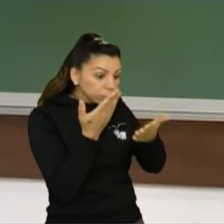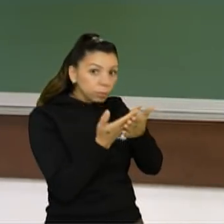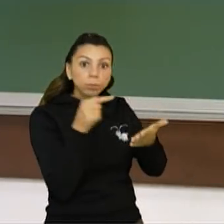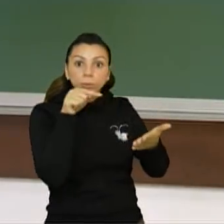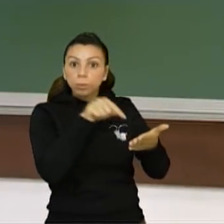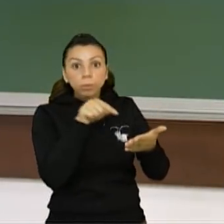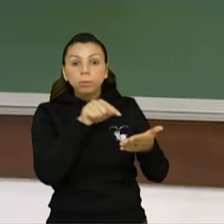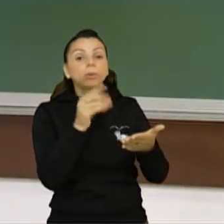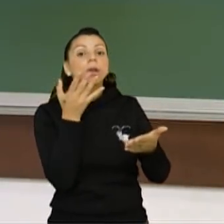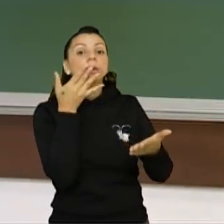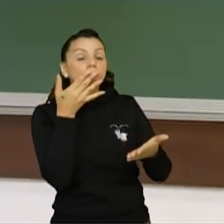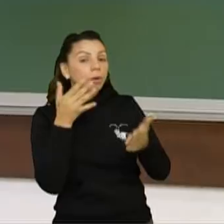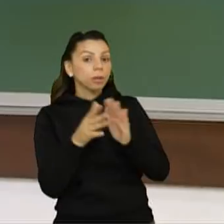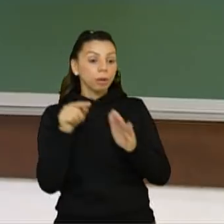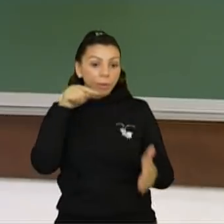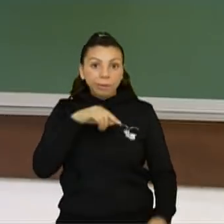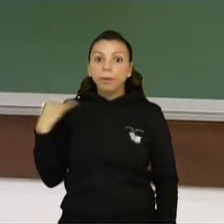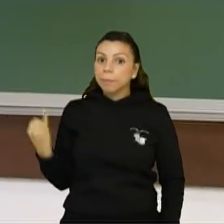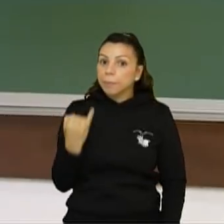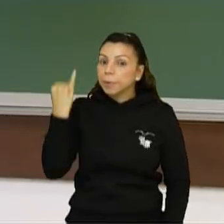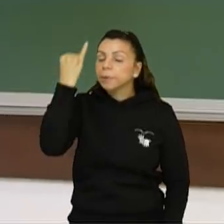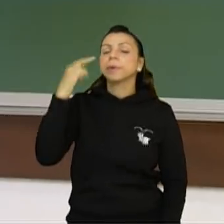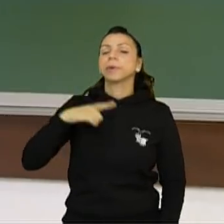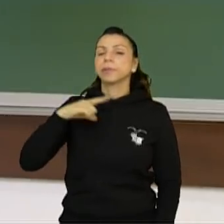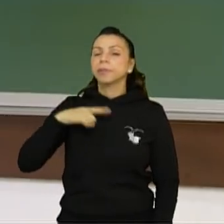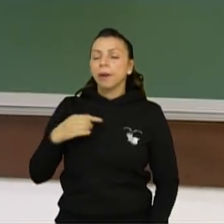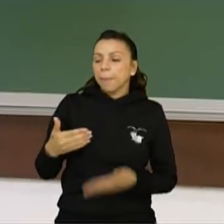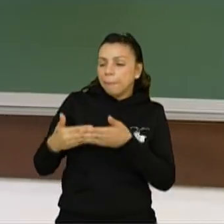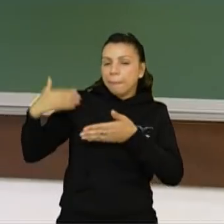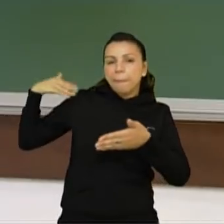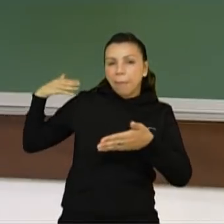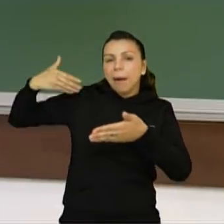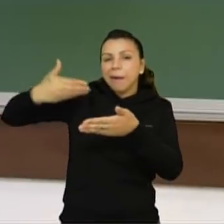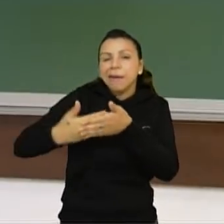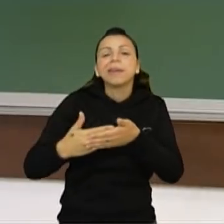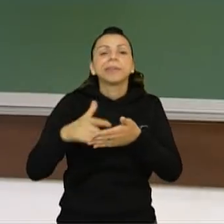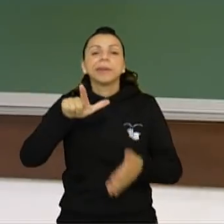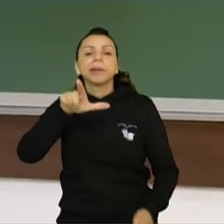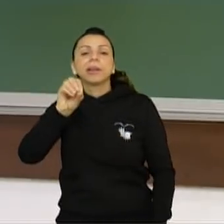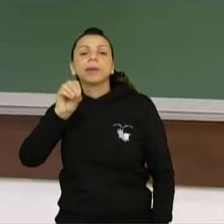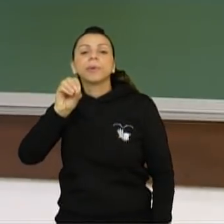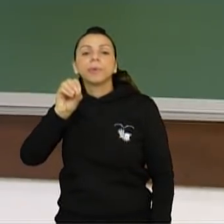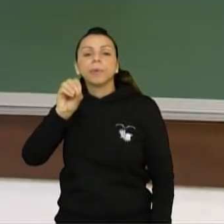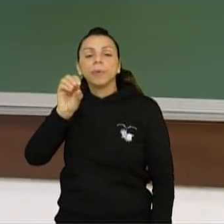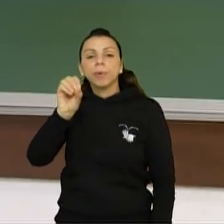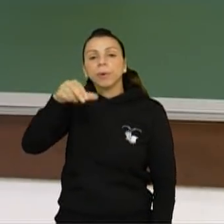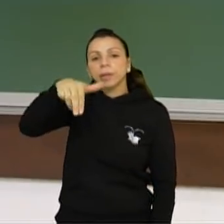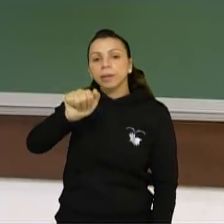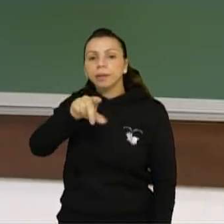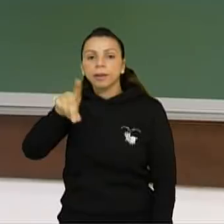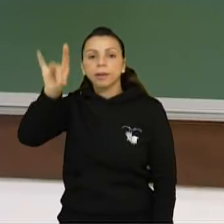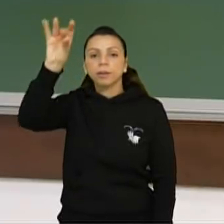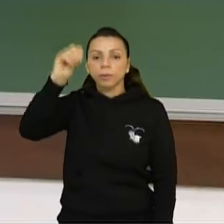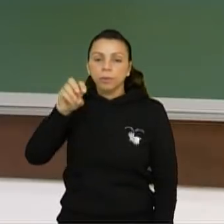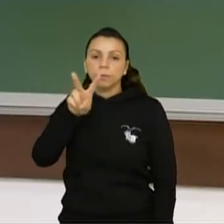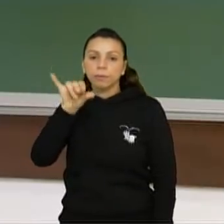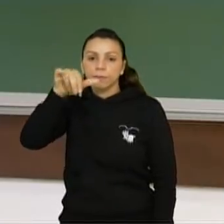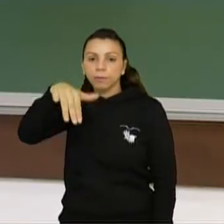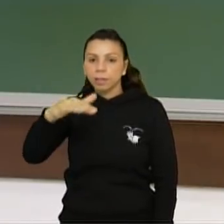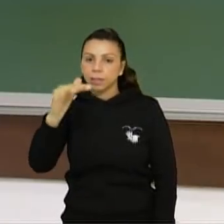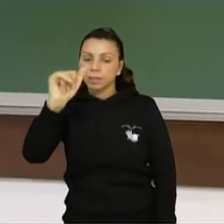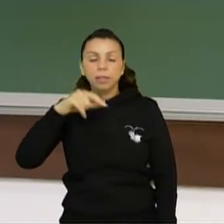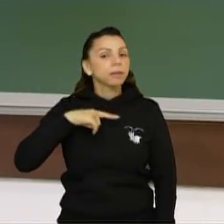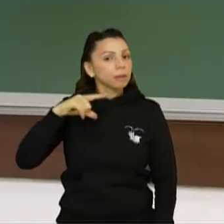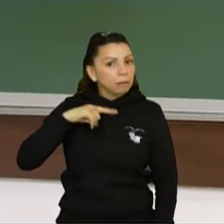importante. Olha que nós já vimos falando sobre Leonardo da Vinci já há um tempo. E ele é muito importante que ele iniciou uns estudos sobre cor. Ele já tinha